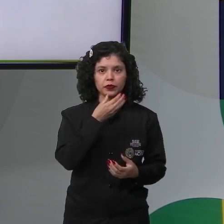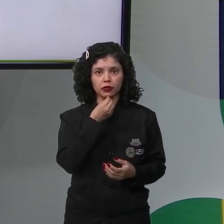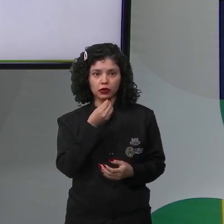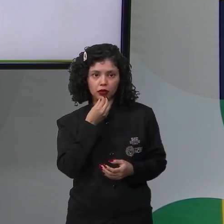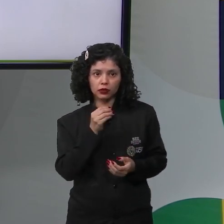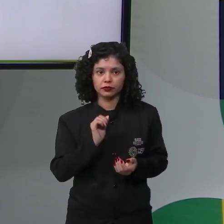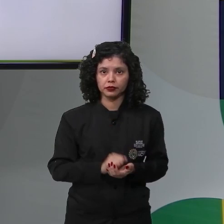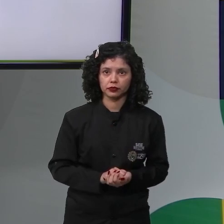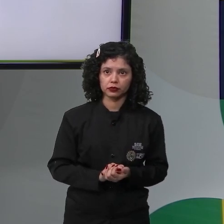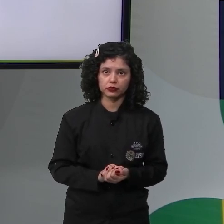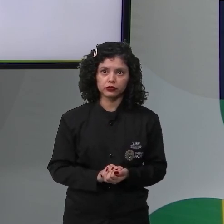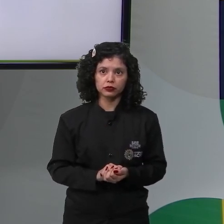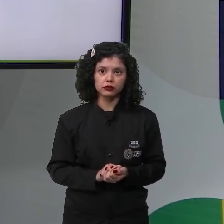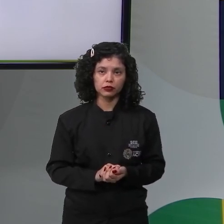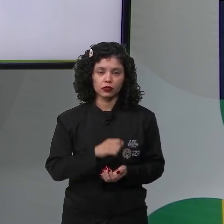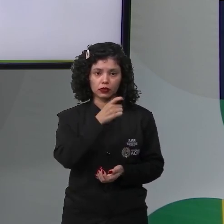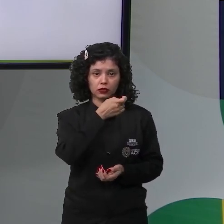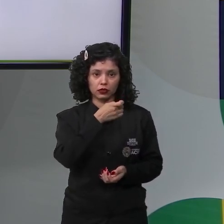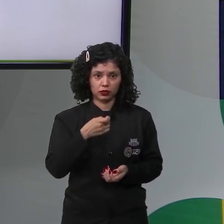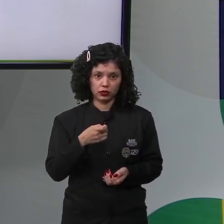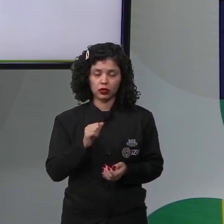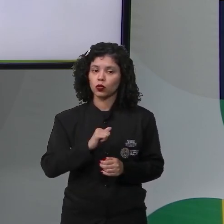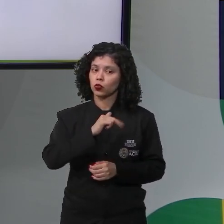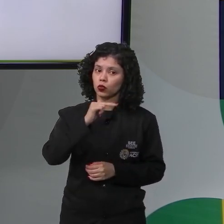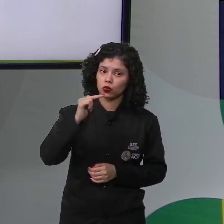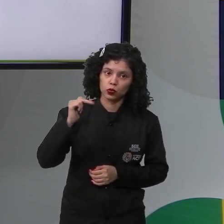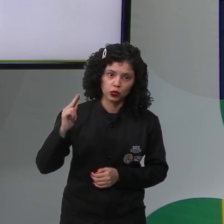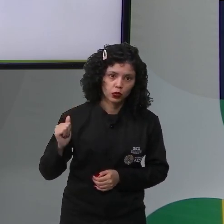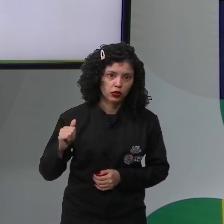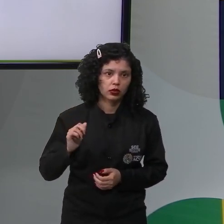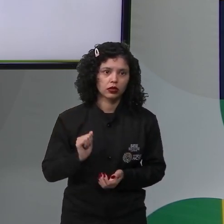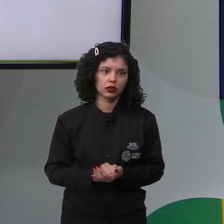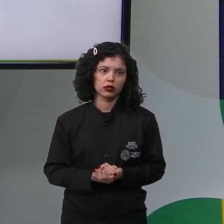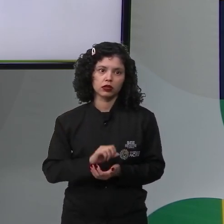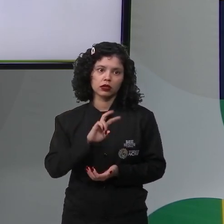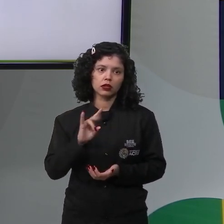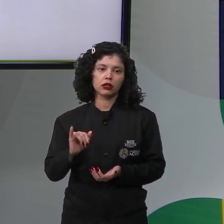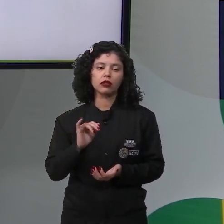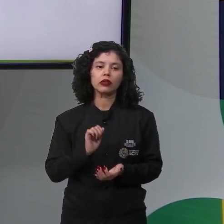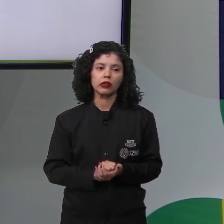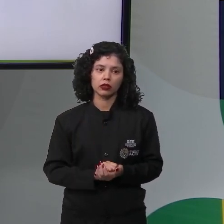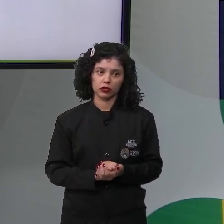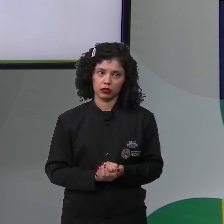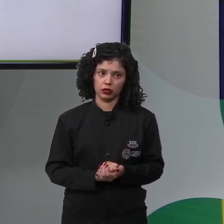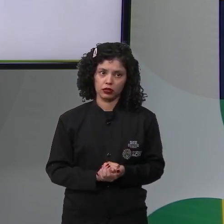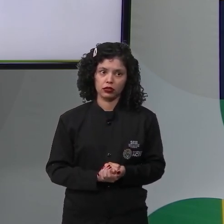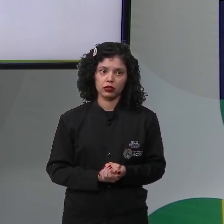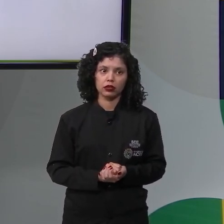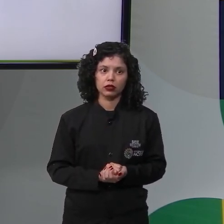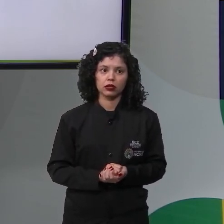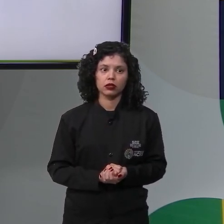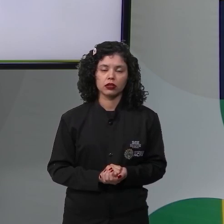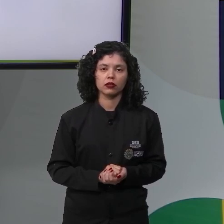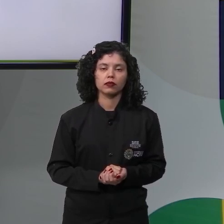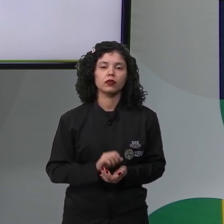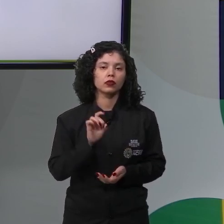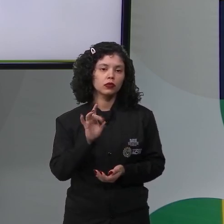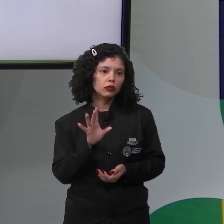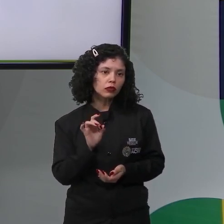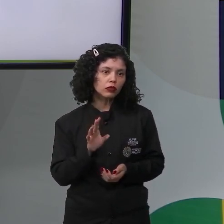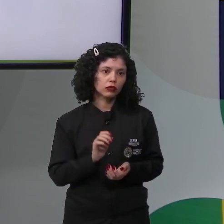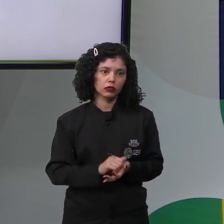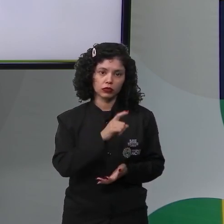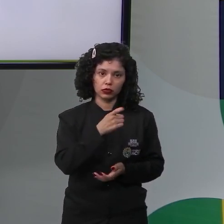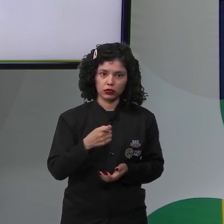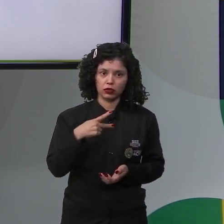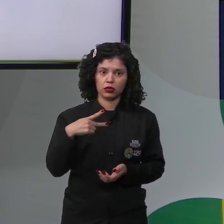ele pode ser o ex-marido, mas jamais ele vai deixar de ser, aliás, ele vai se tornar